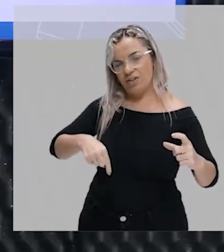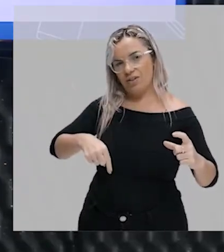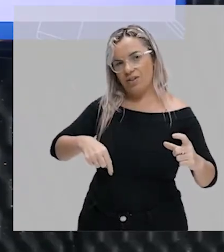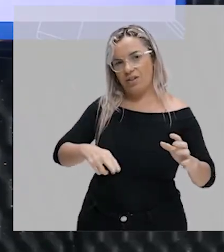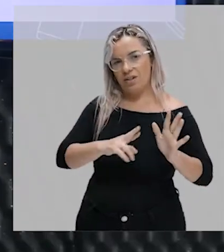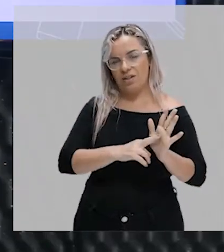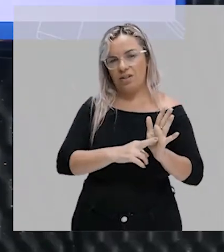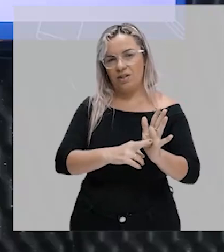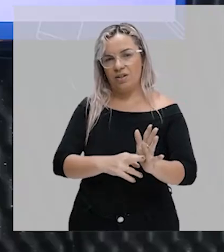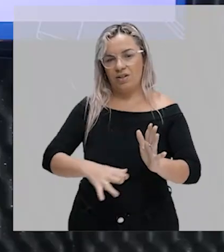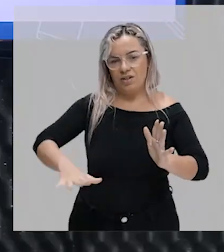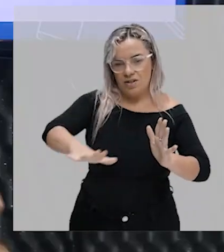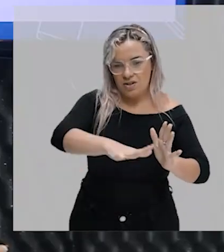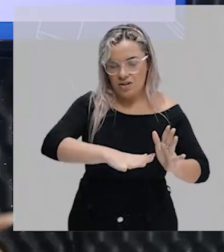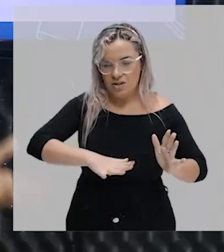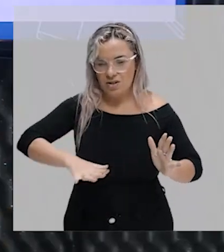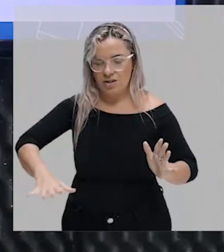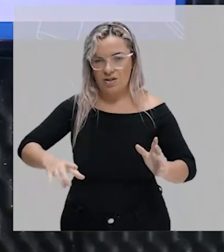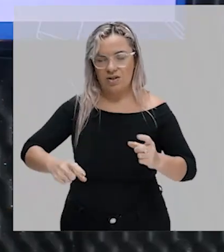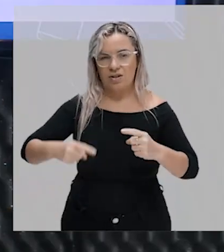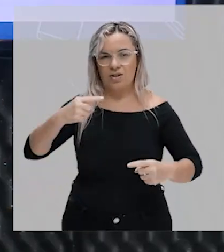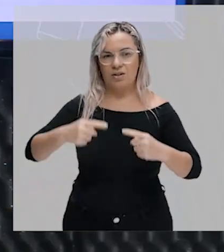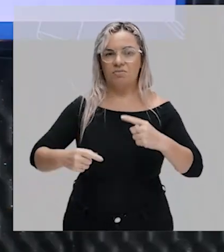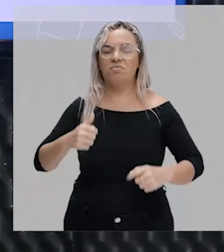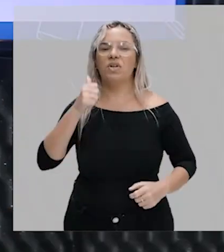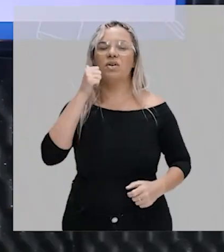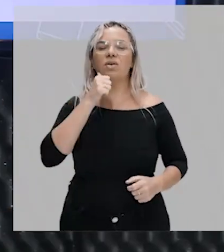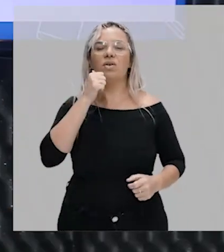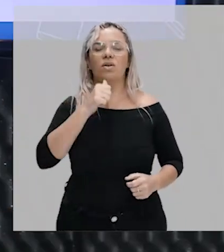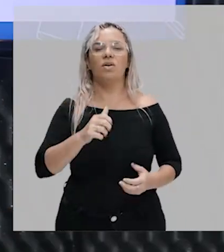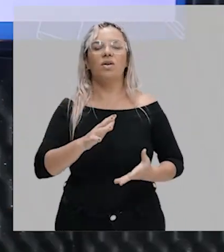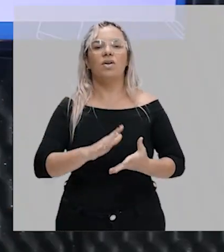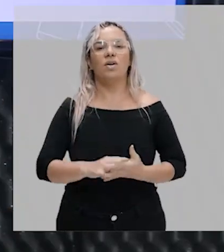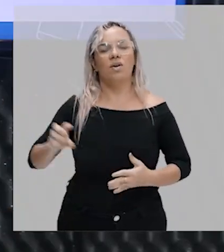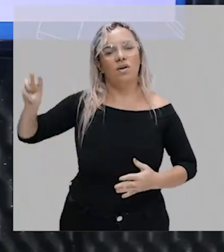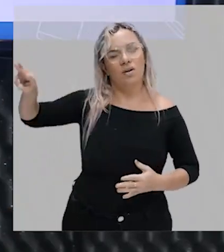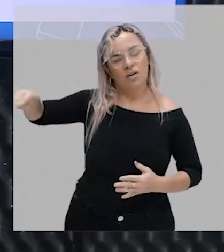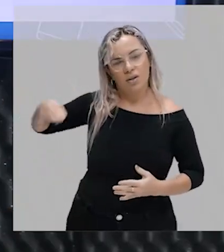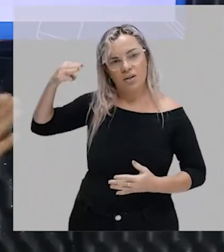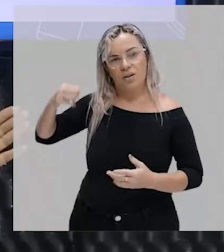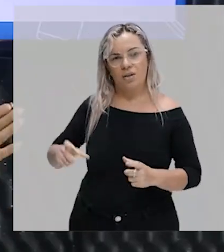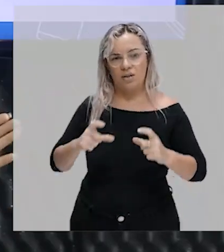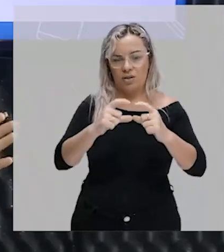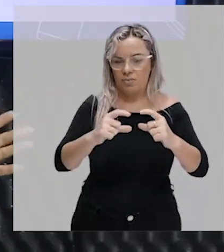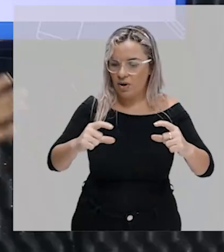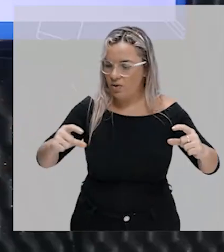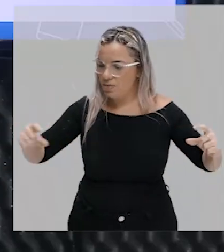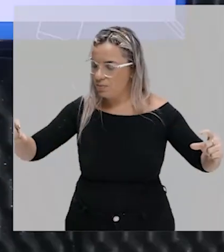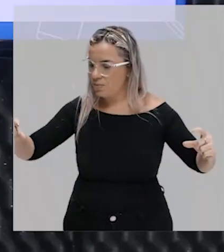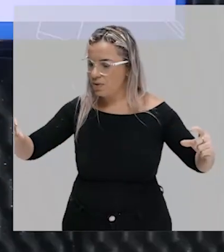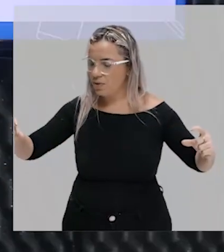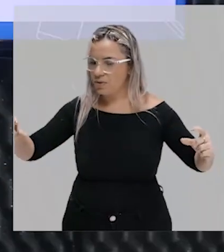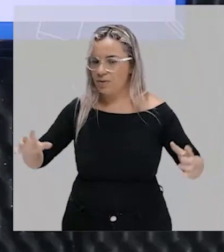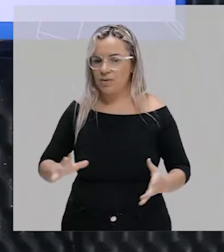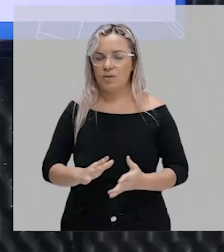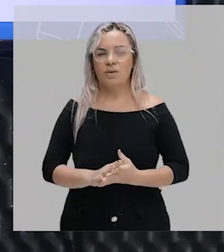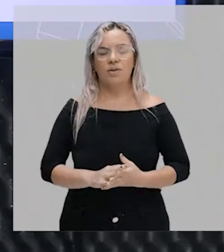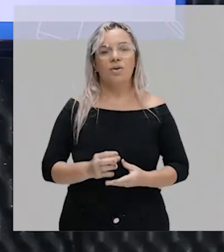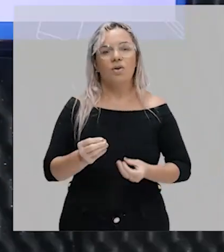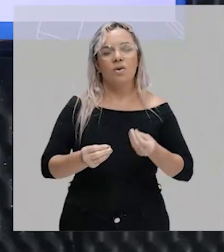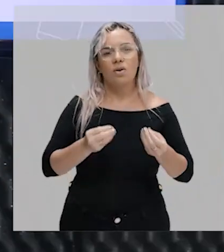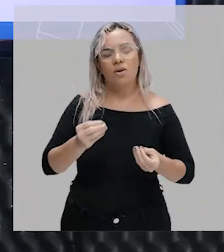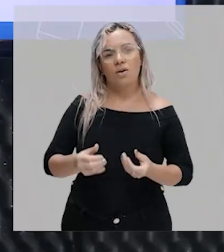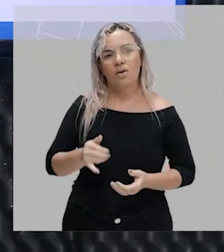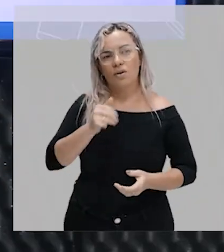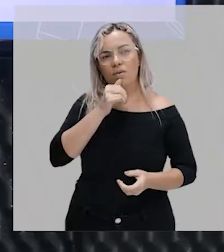da mulher no espaço político no Maranhão, ou no espaço político maranhense. É uma sentença. Então, se eu disser isso